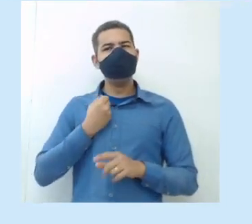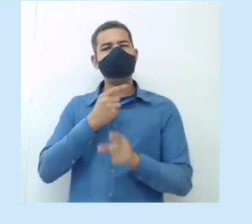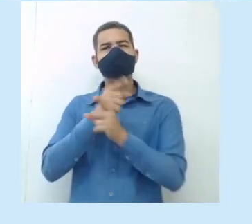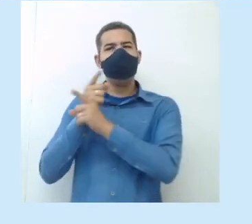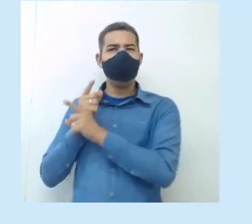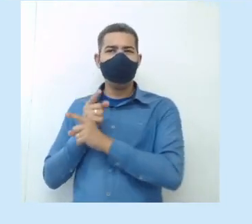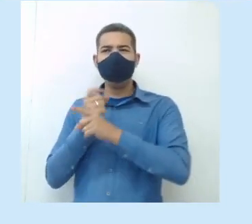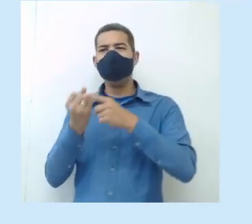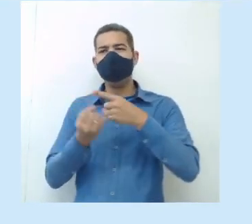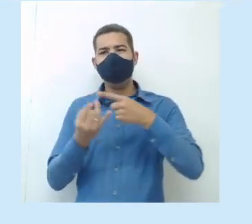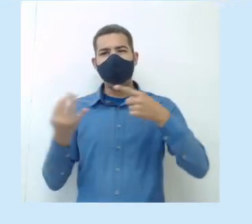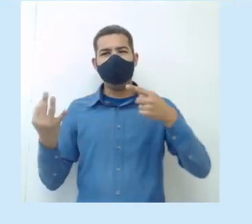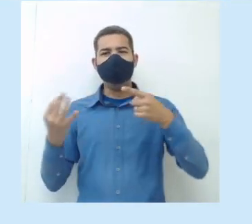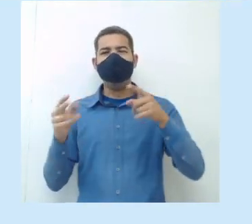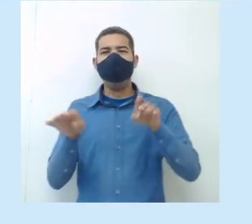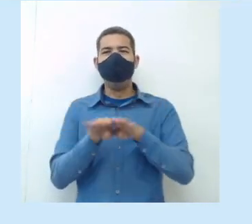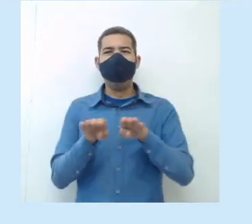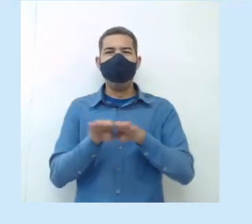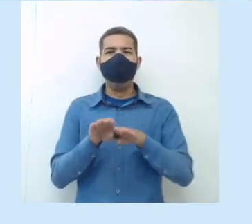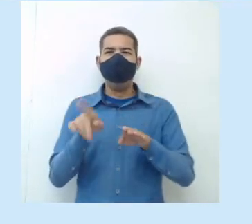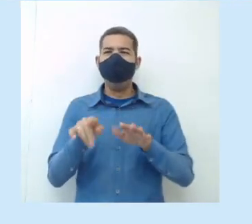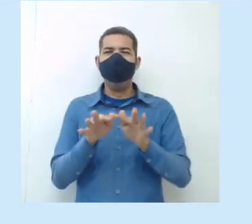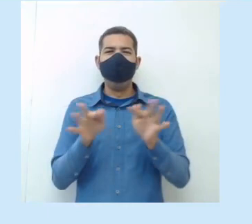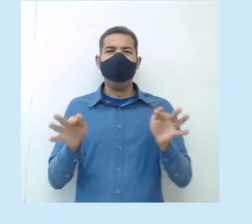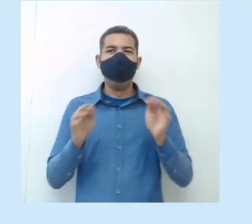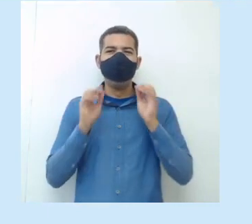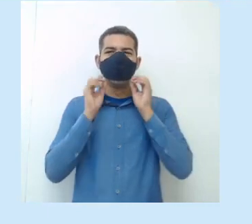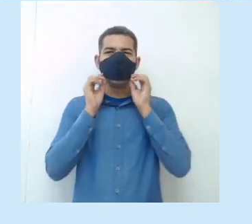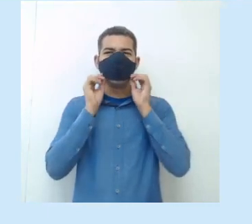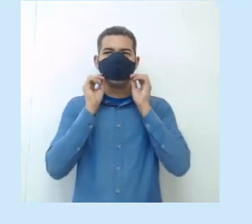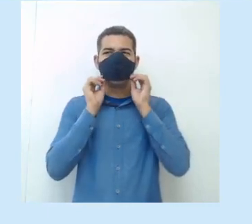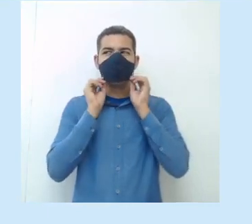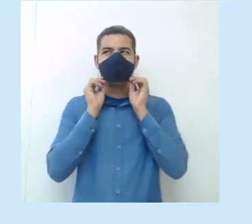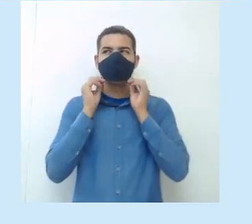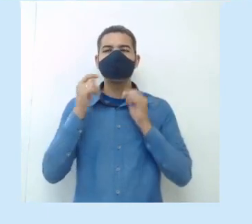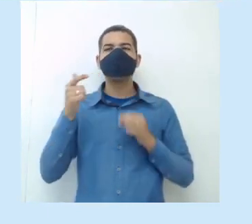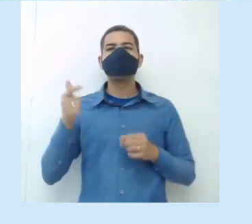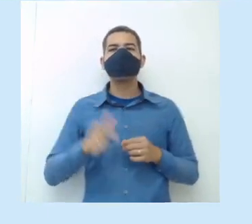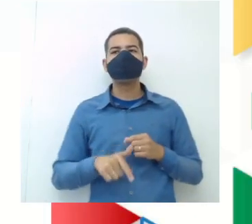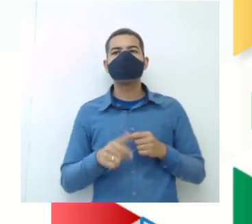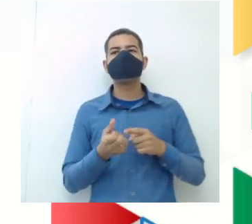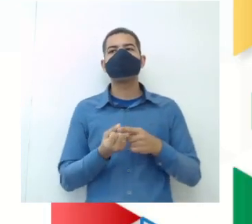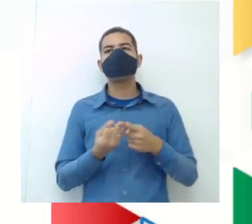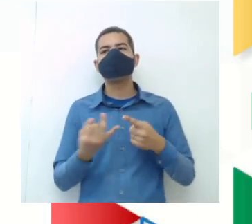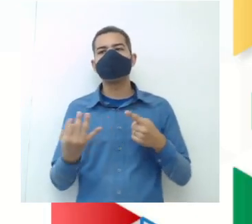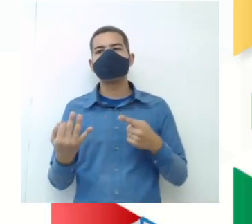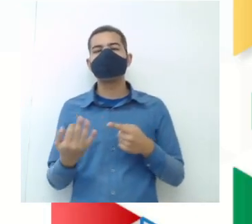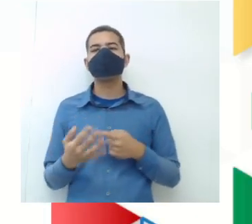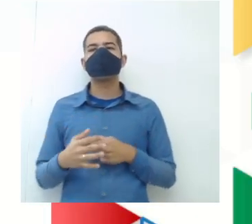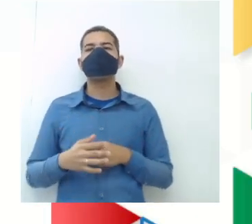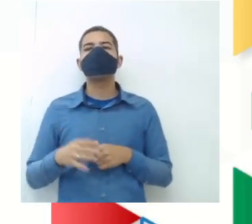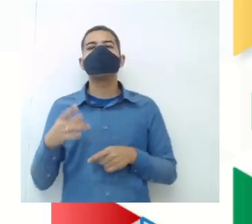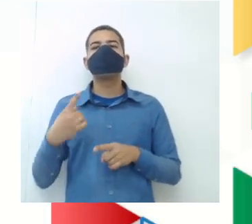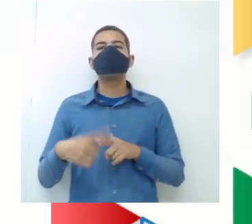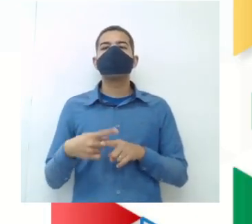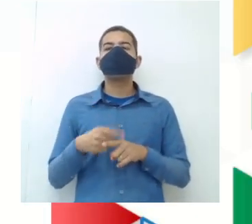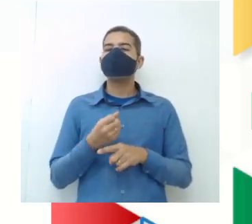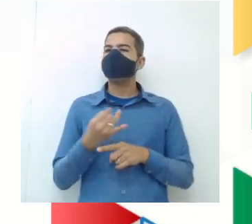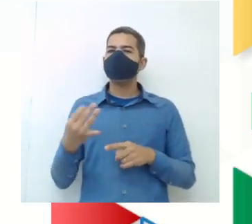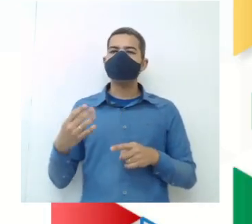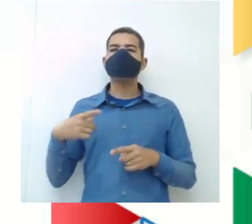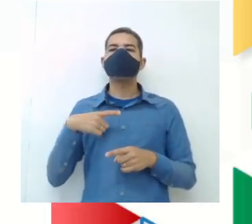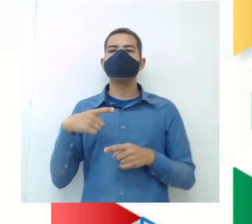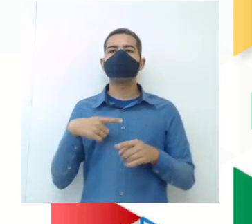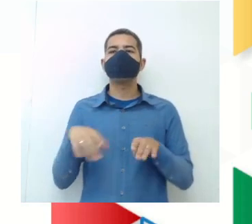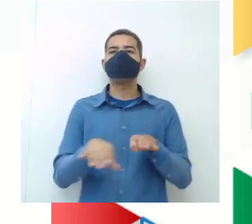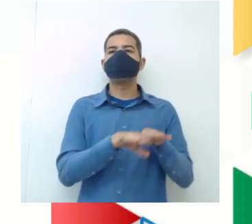com frações proporcionais, tá? Agora é simples, ó. Repete o denominador, porque as frações são proporcionais,